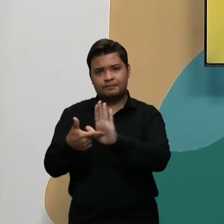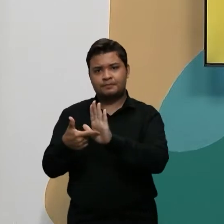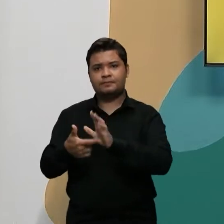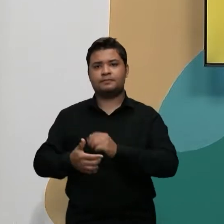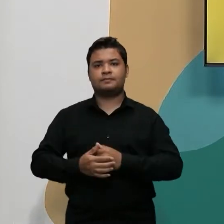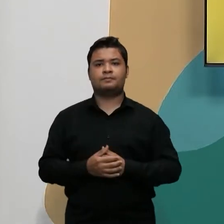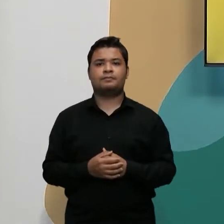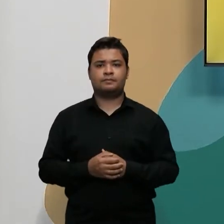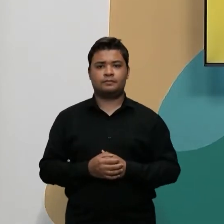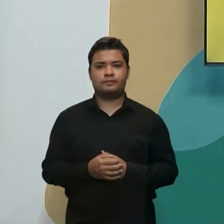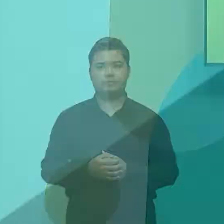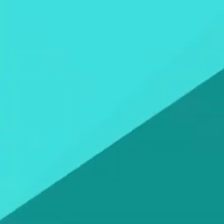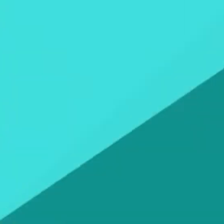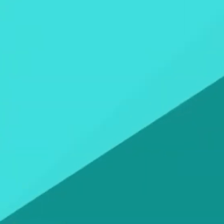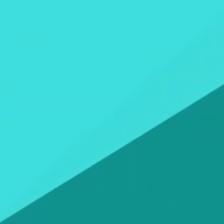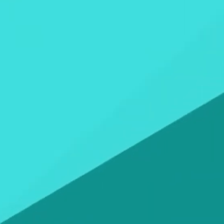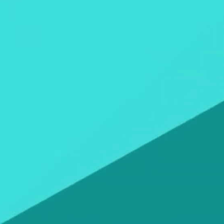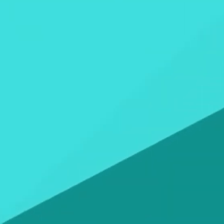UFG.